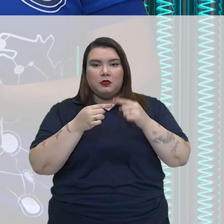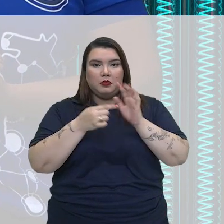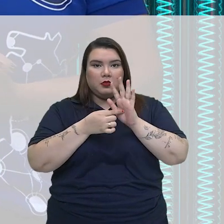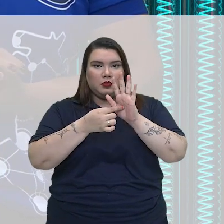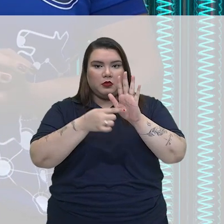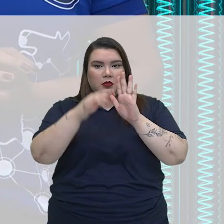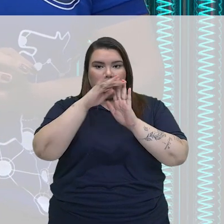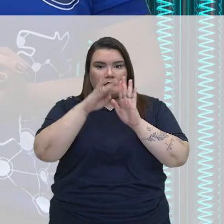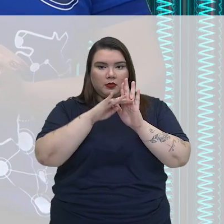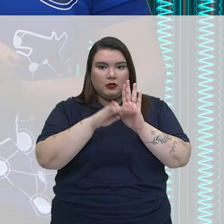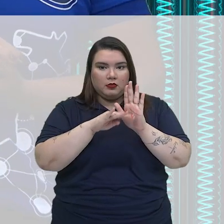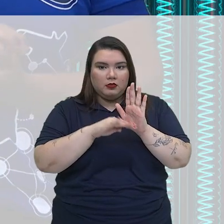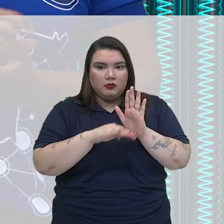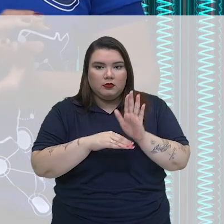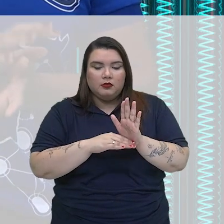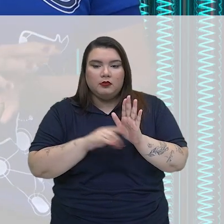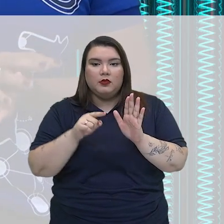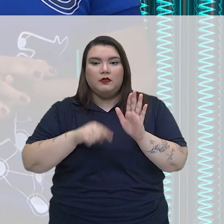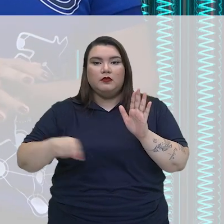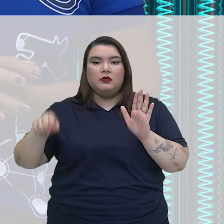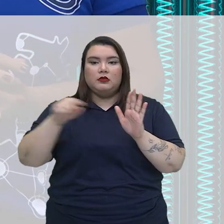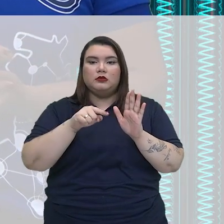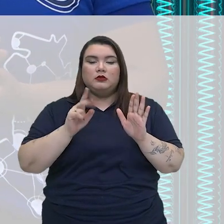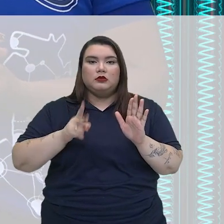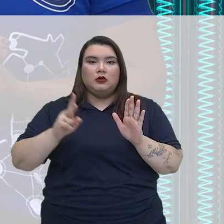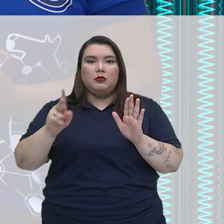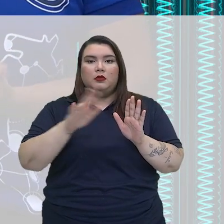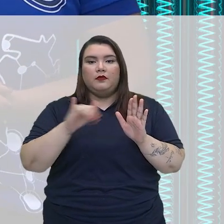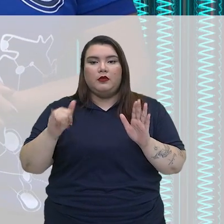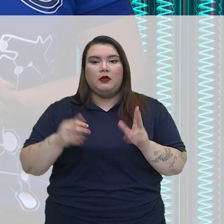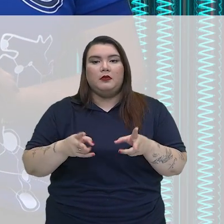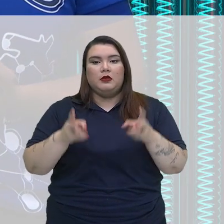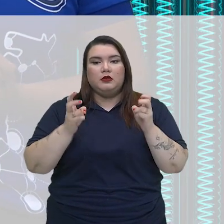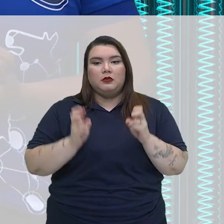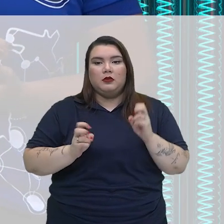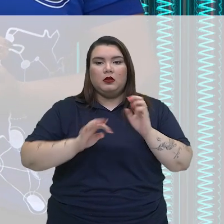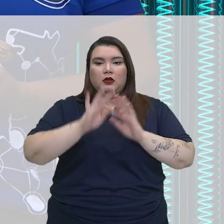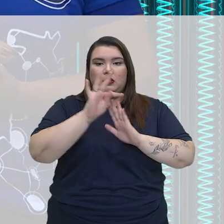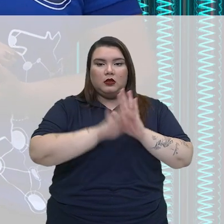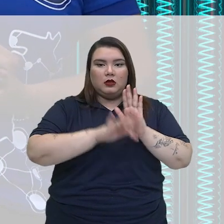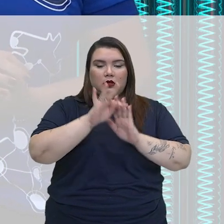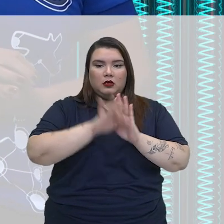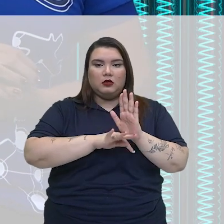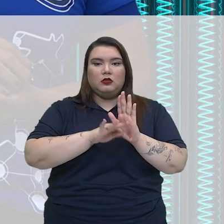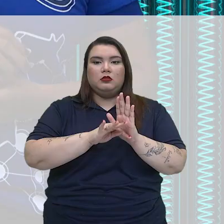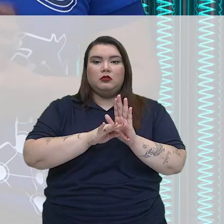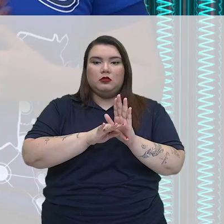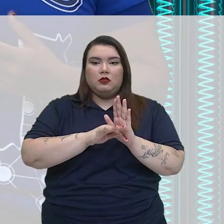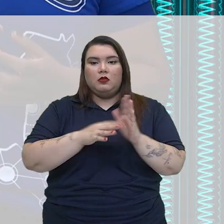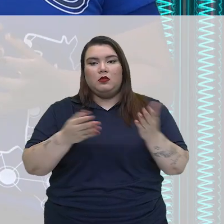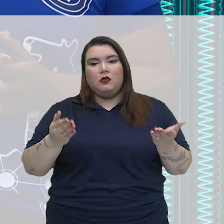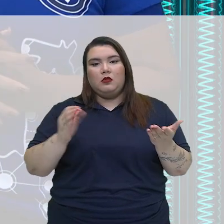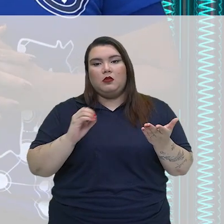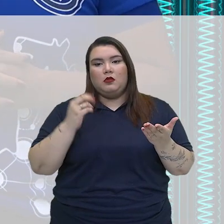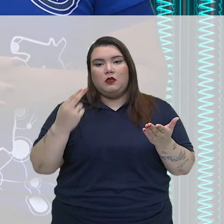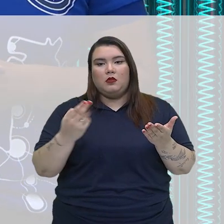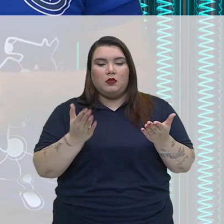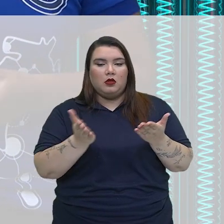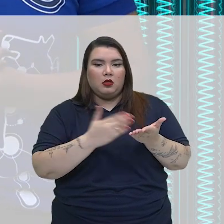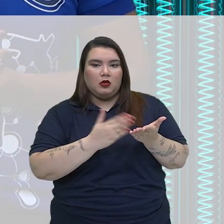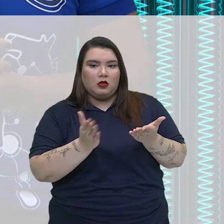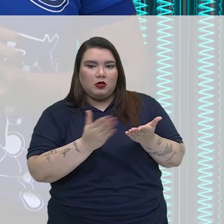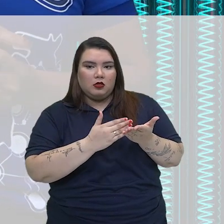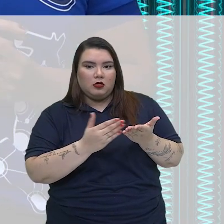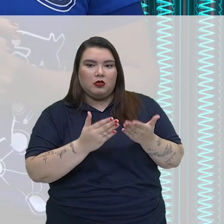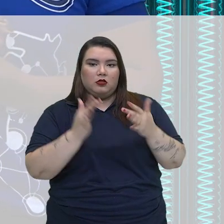ok? Vocês vão sempre se deparar em textos, ok? Ou em